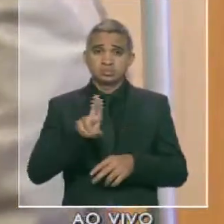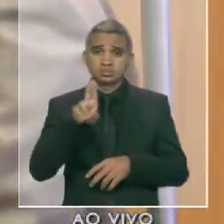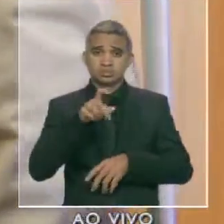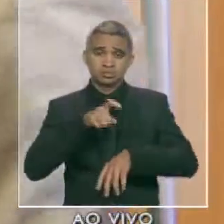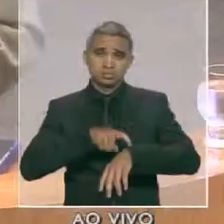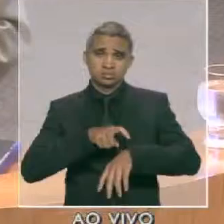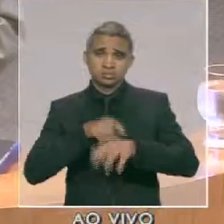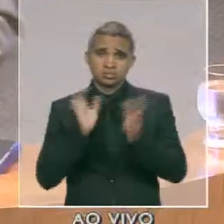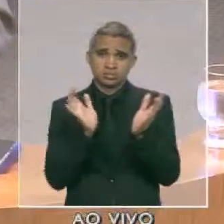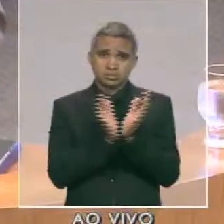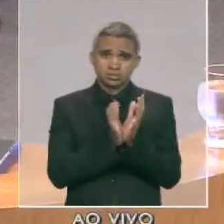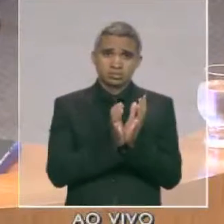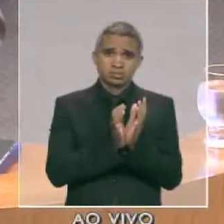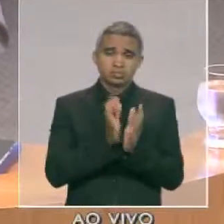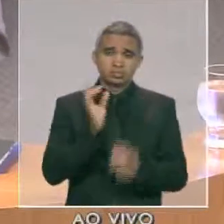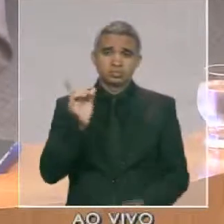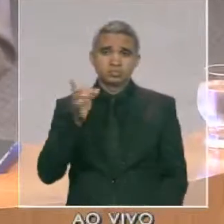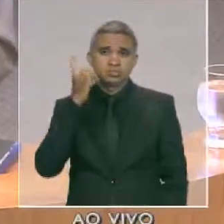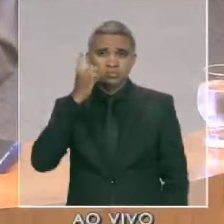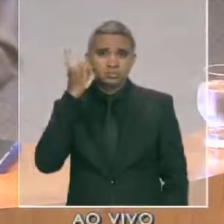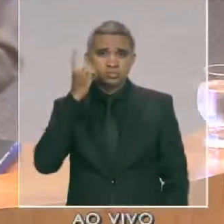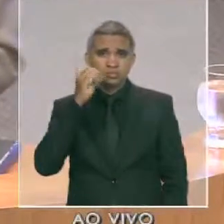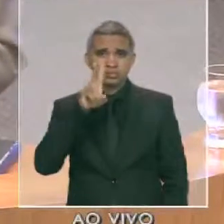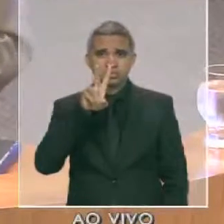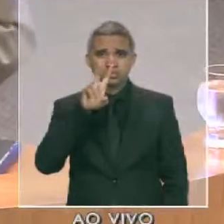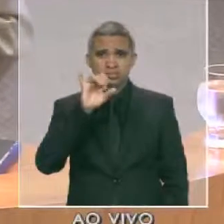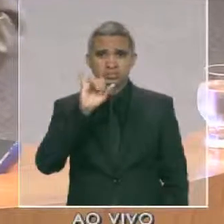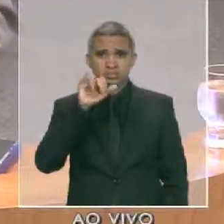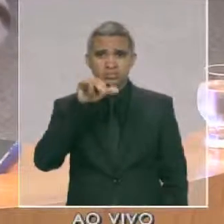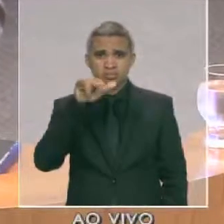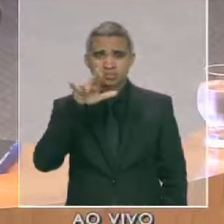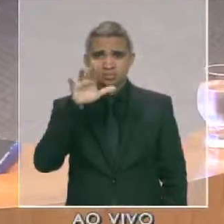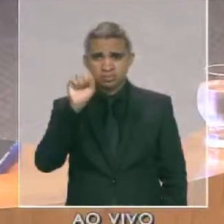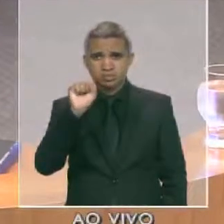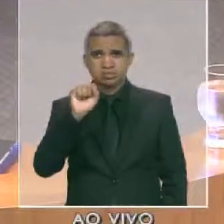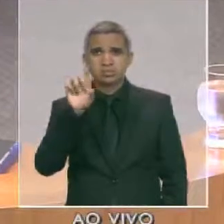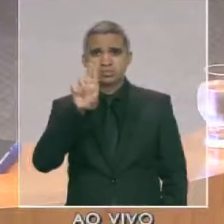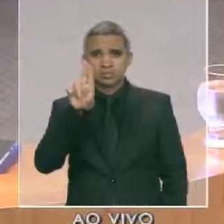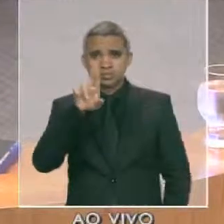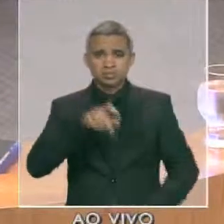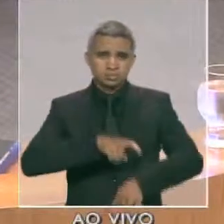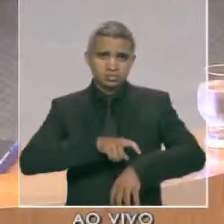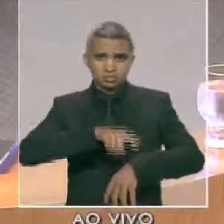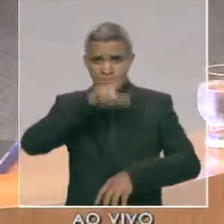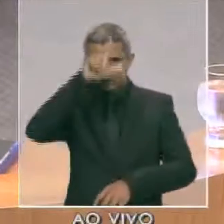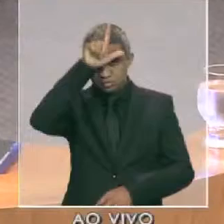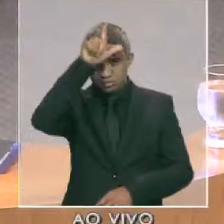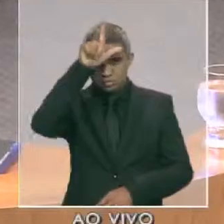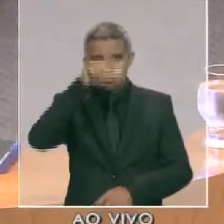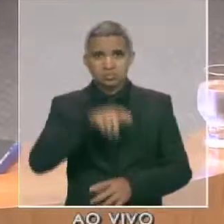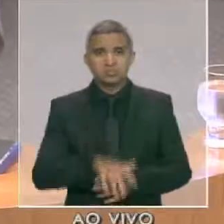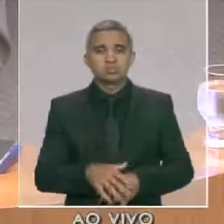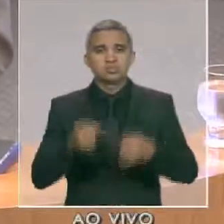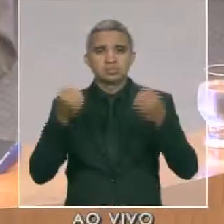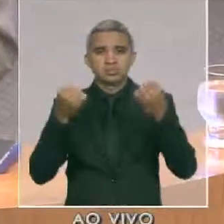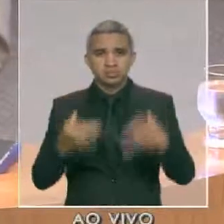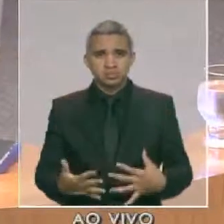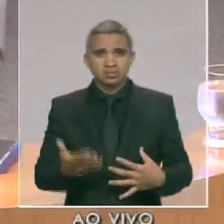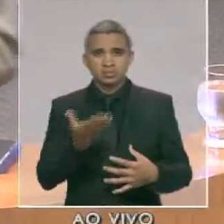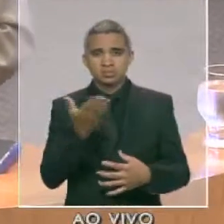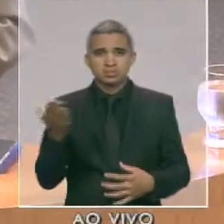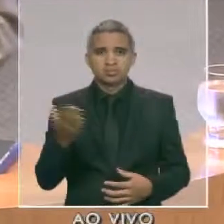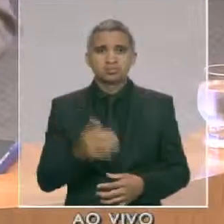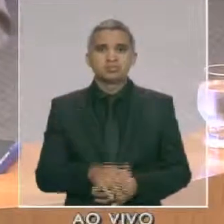bloco, o deputado Vinícius vai utilizar o tempo da nossa liderança, dizer aos novos parlamentares, à imprensa, que neste